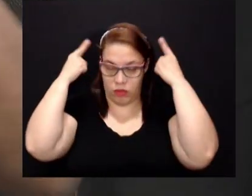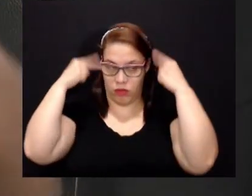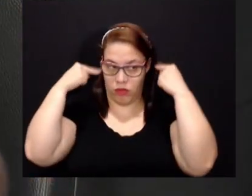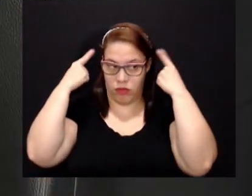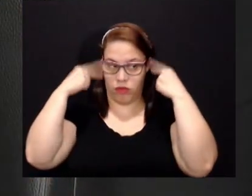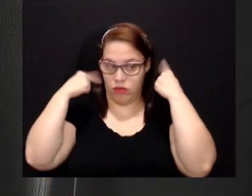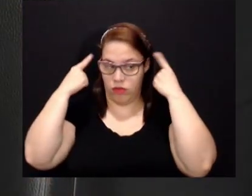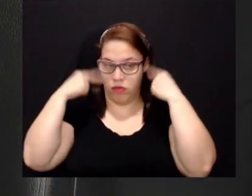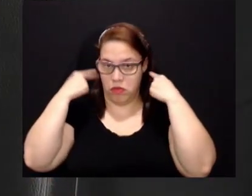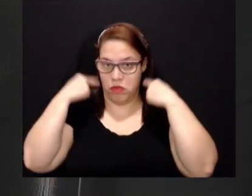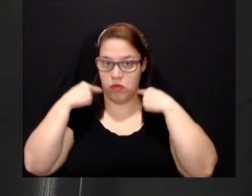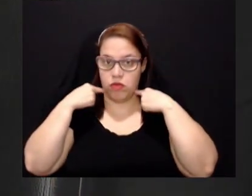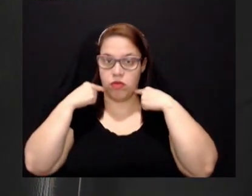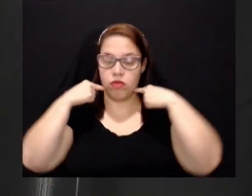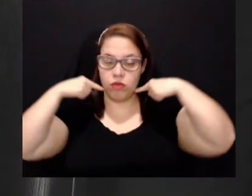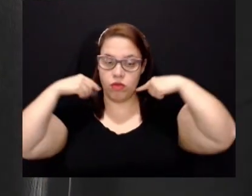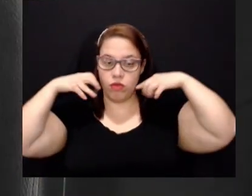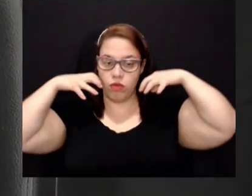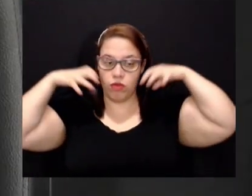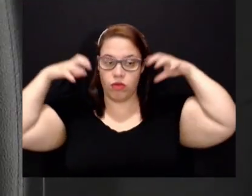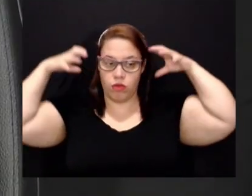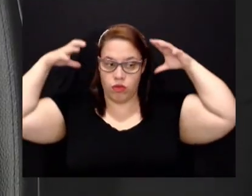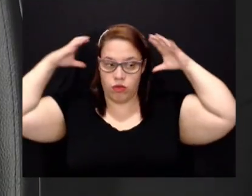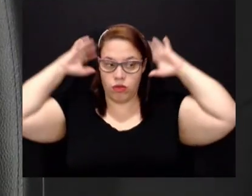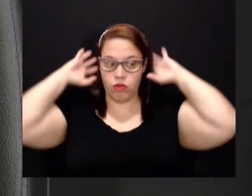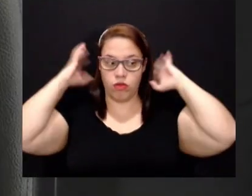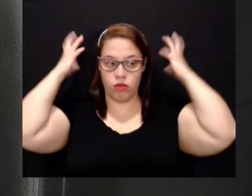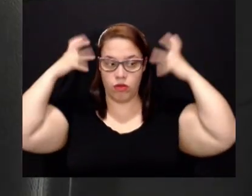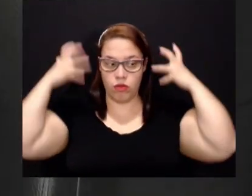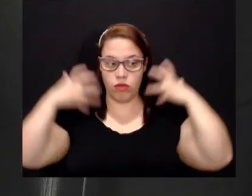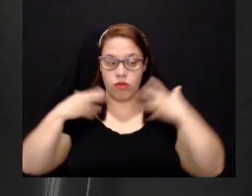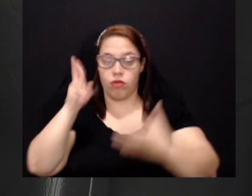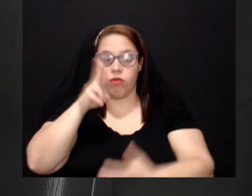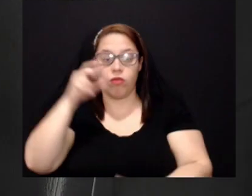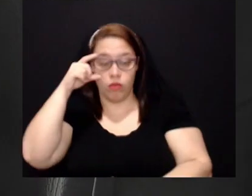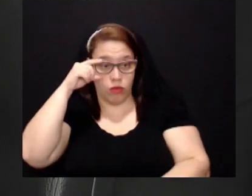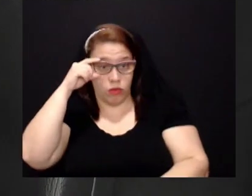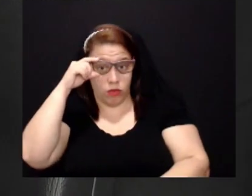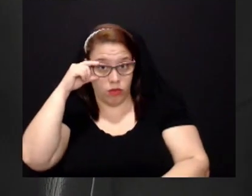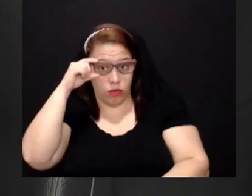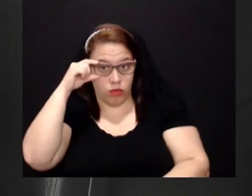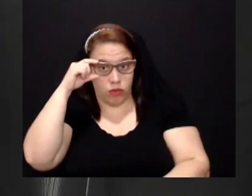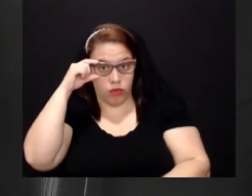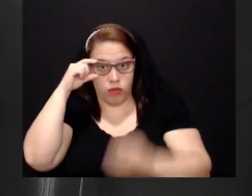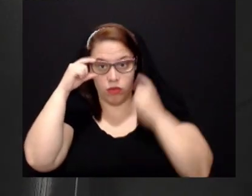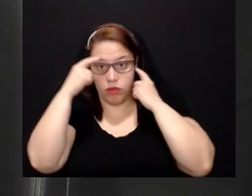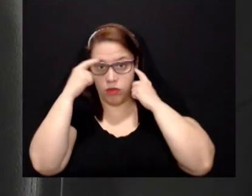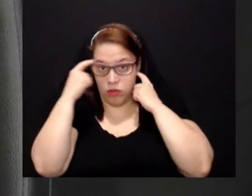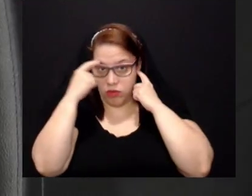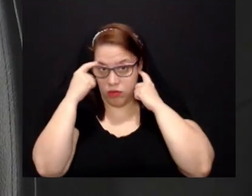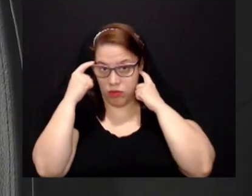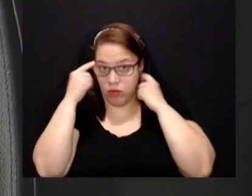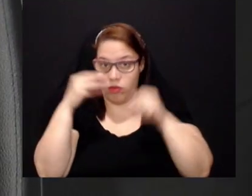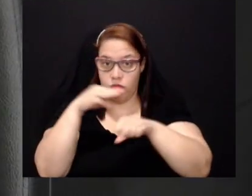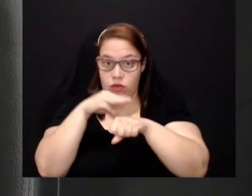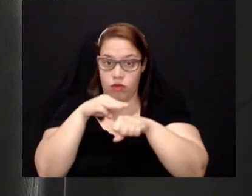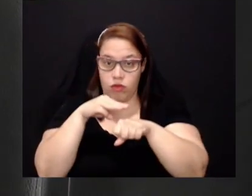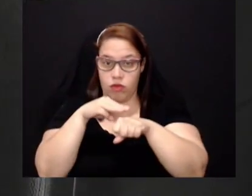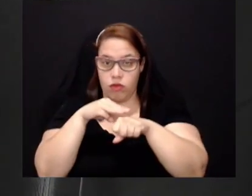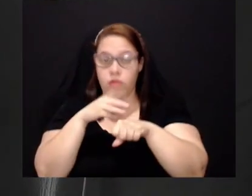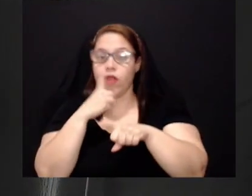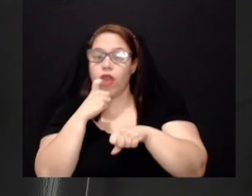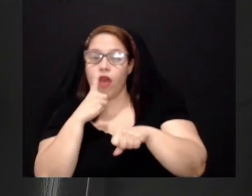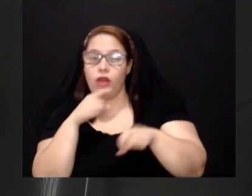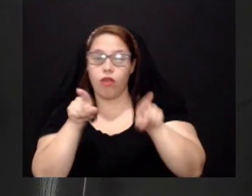pouco volumoso, uso óculos de armação vermelha e